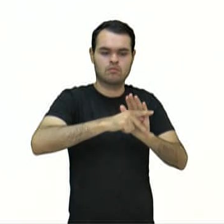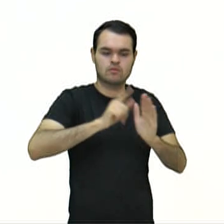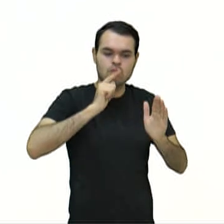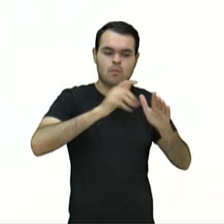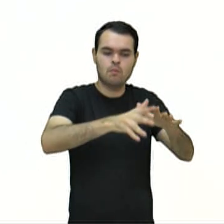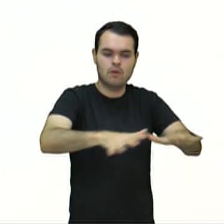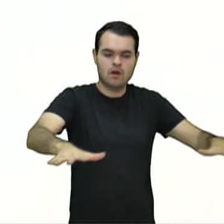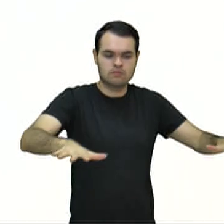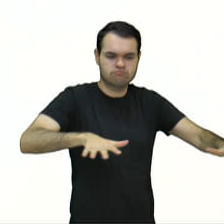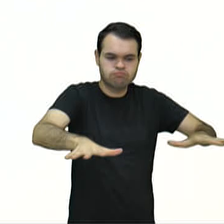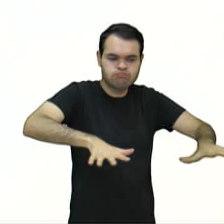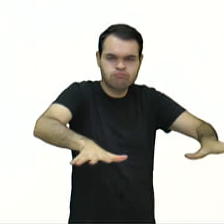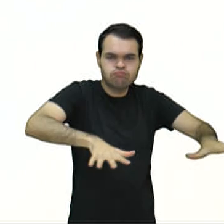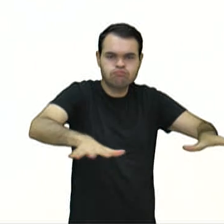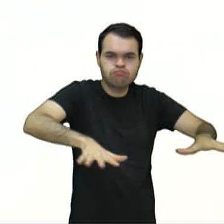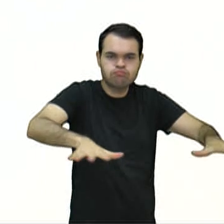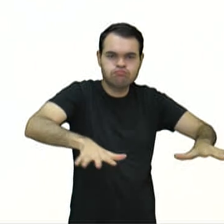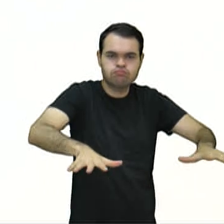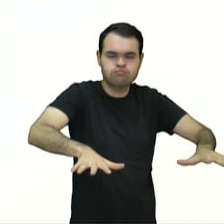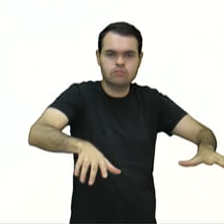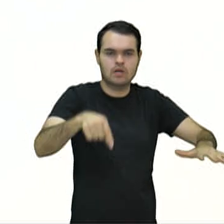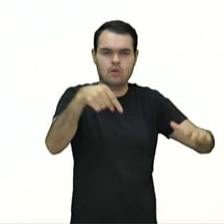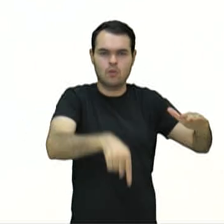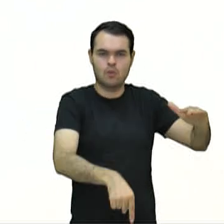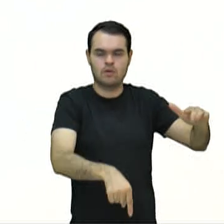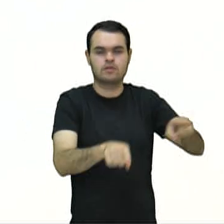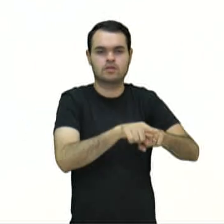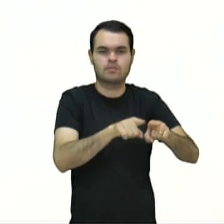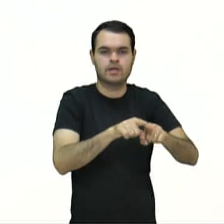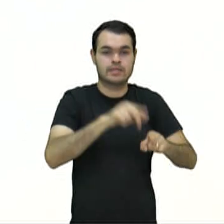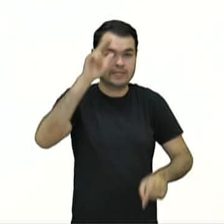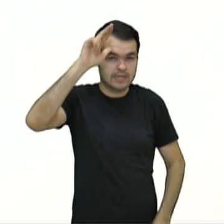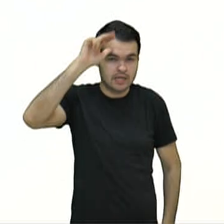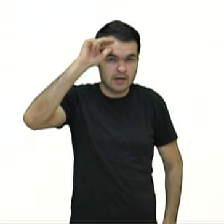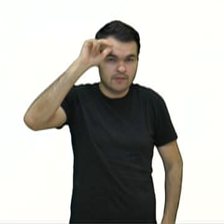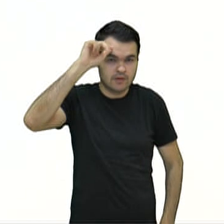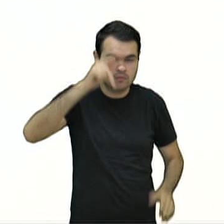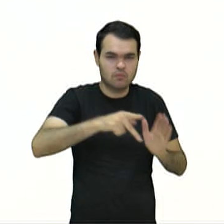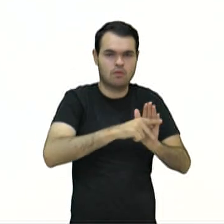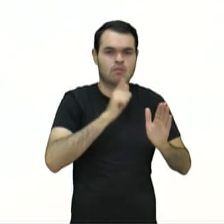dos terremotos marinhos e dos cavalos marinhos também.